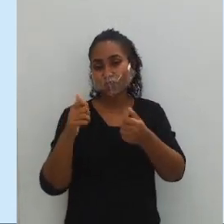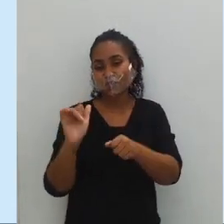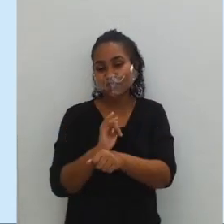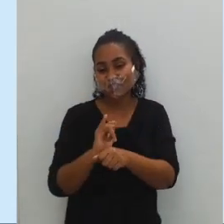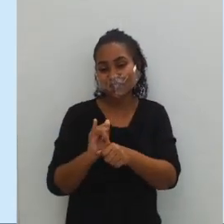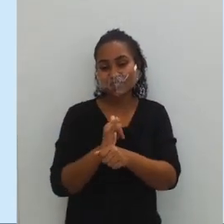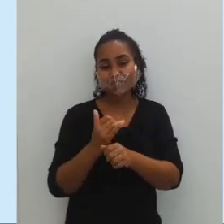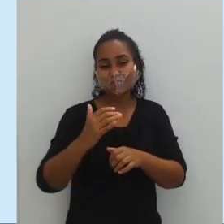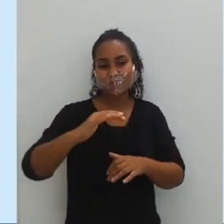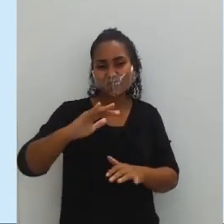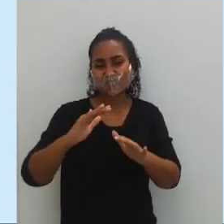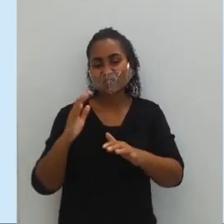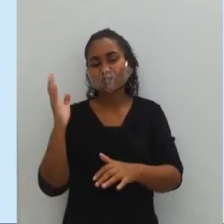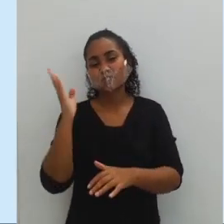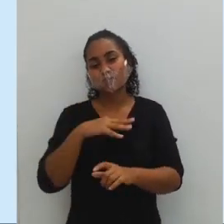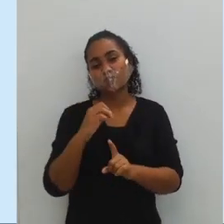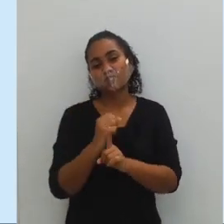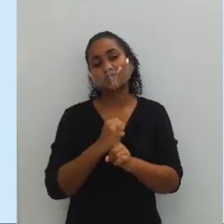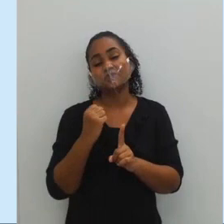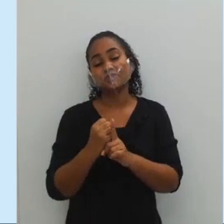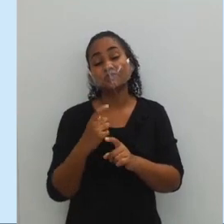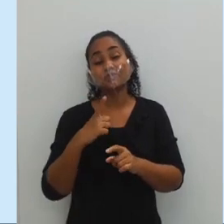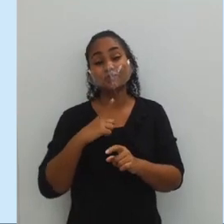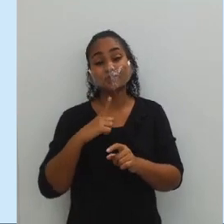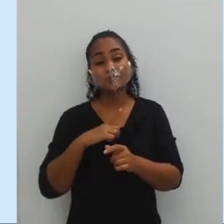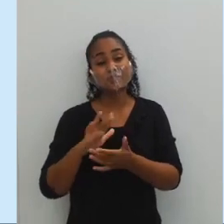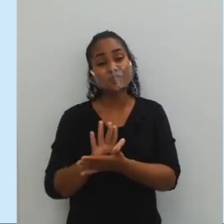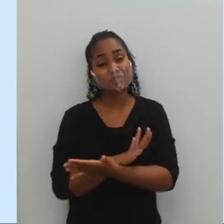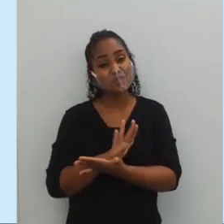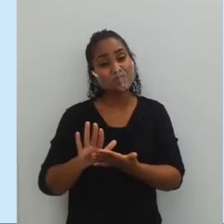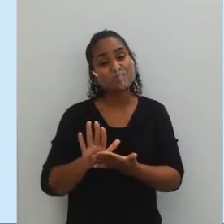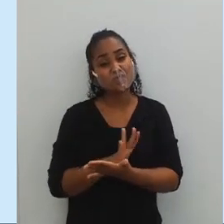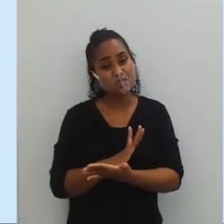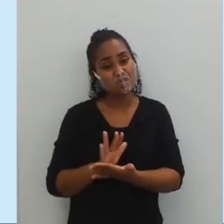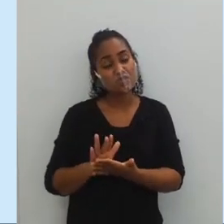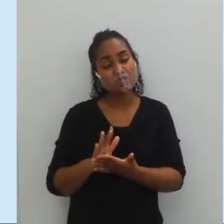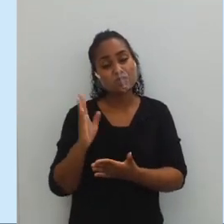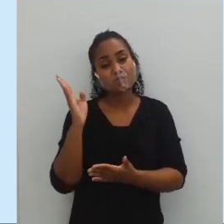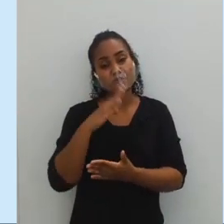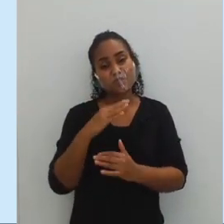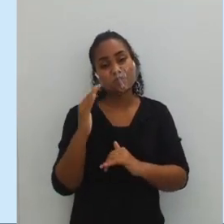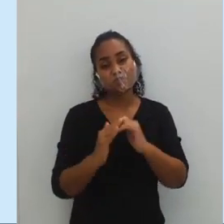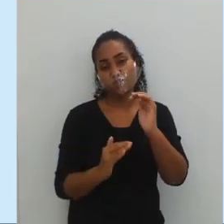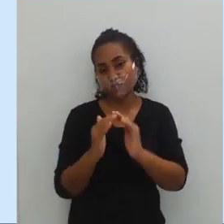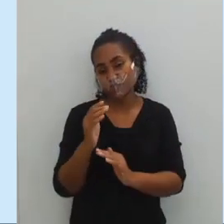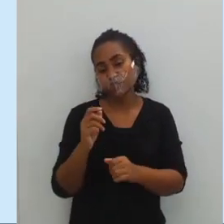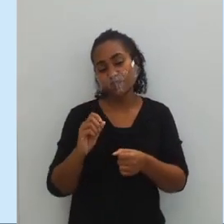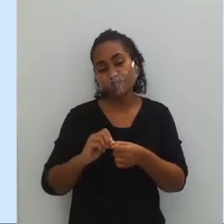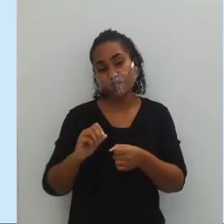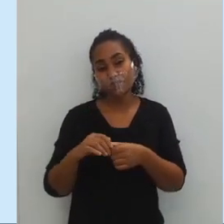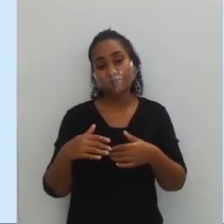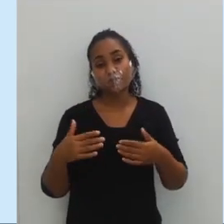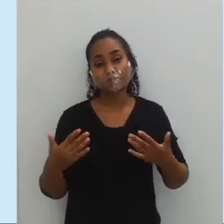arte marcial meio negativa para a sociedade, por conta de alguns maus atletas que praticavam,